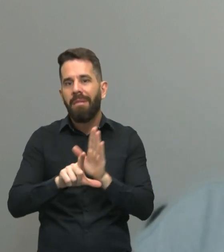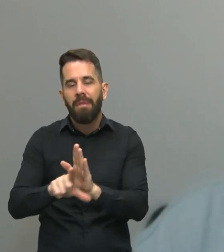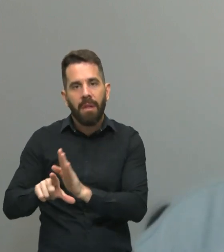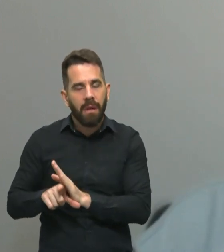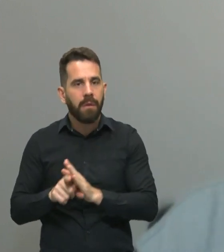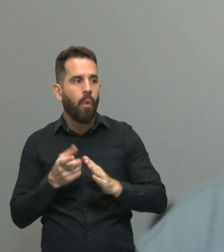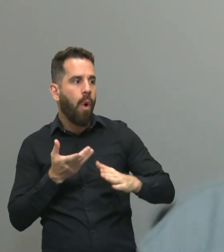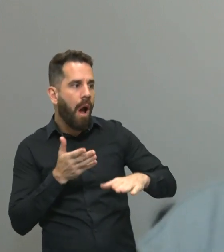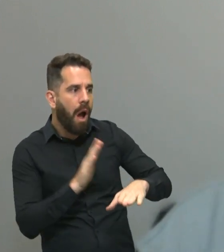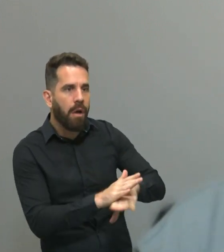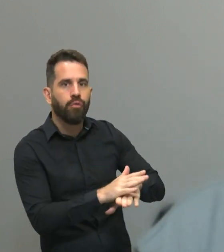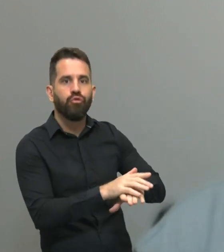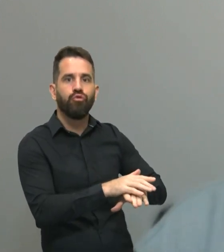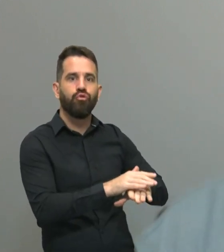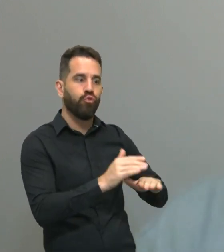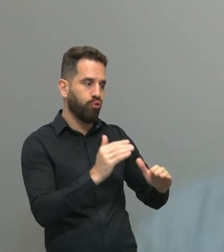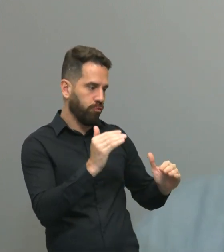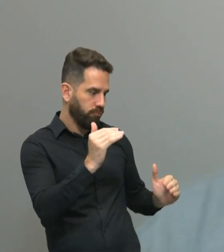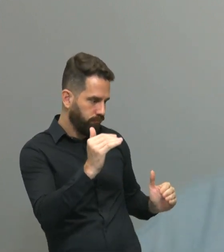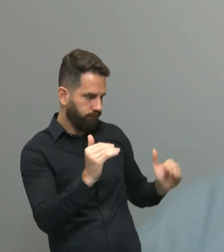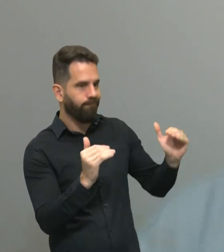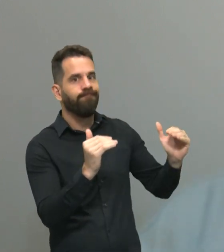poderem acessar os mesmos espaços.